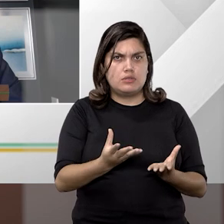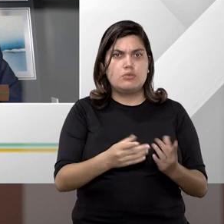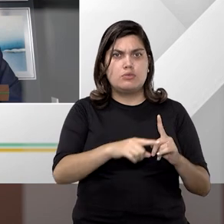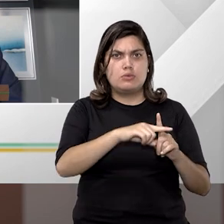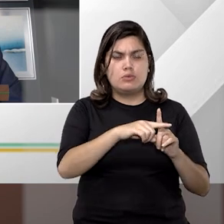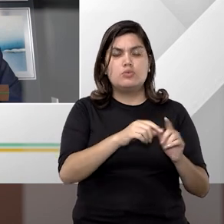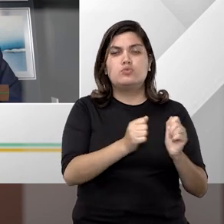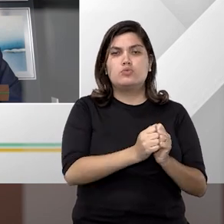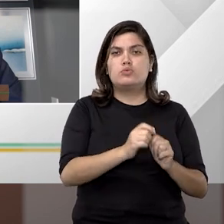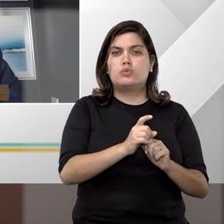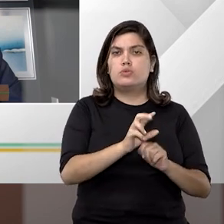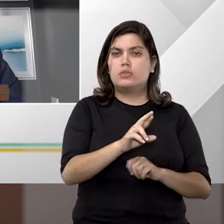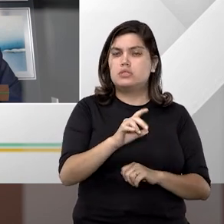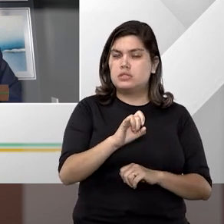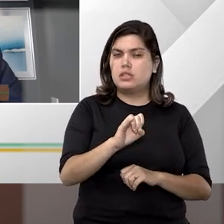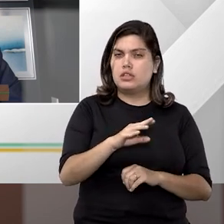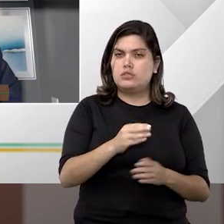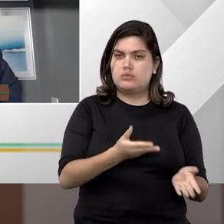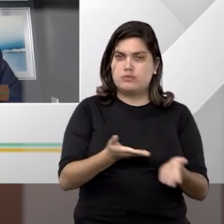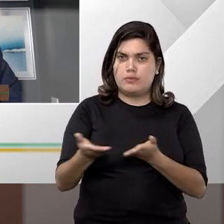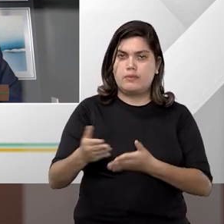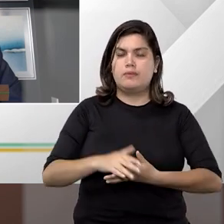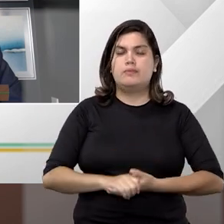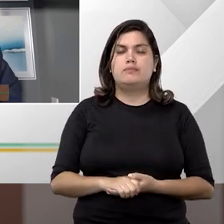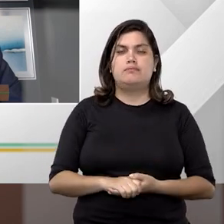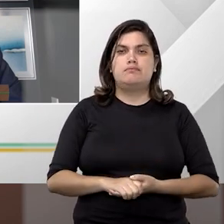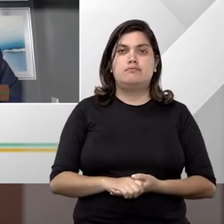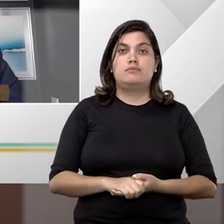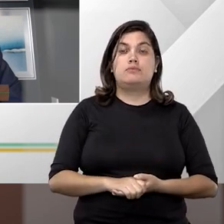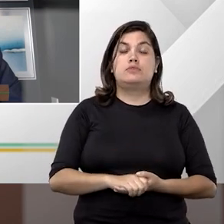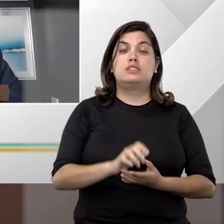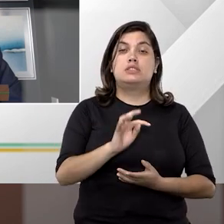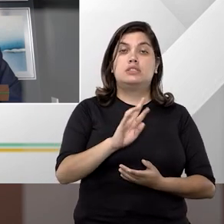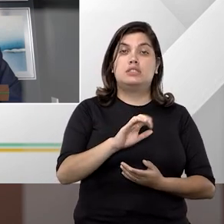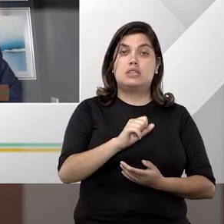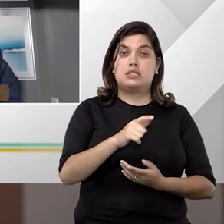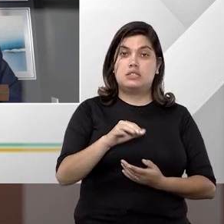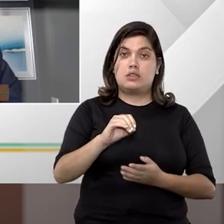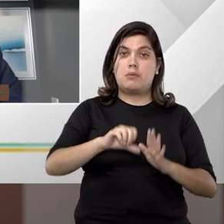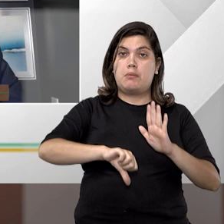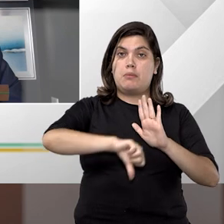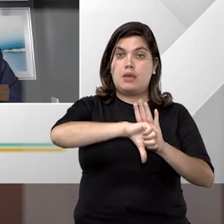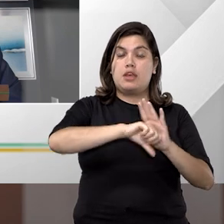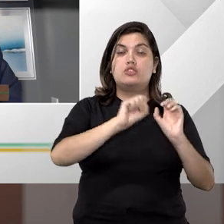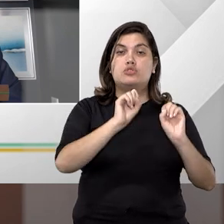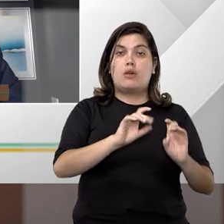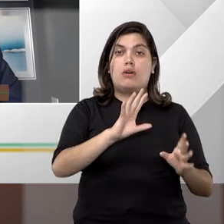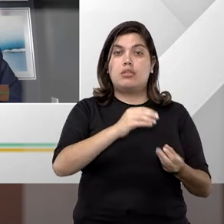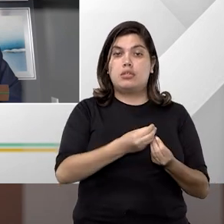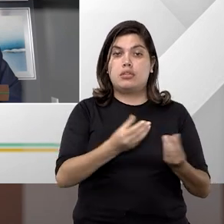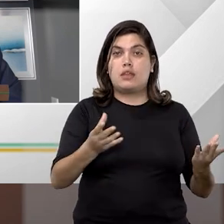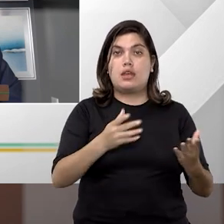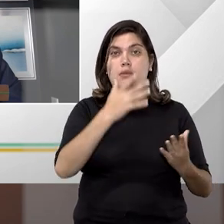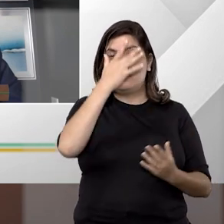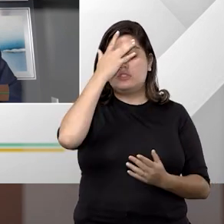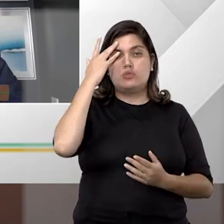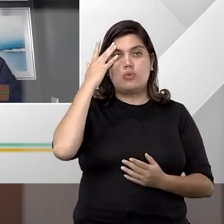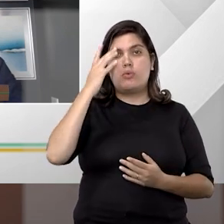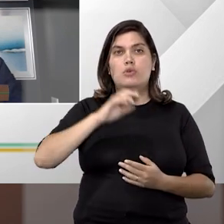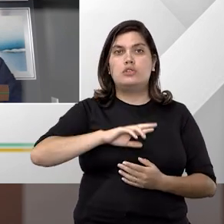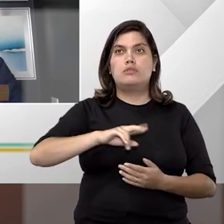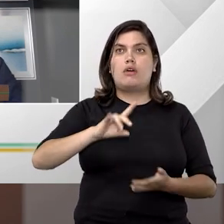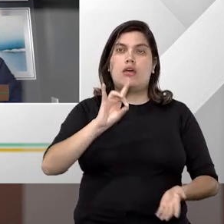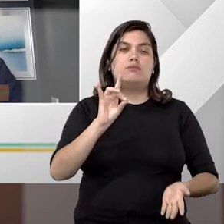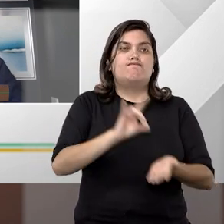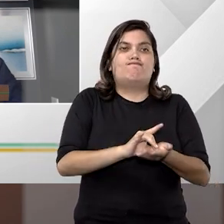da ainda com o Doutor Sérgio É sim a a transação penal só pode ser concedida a quem